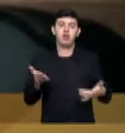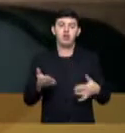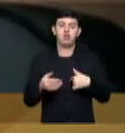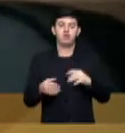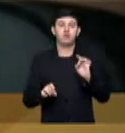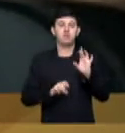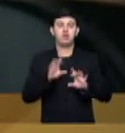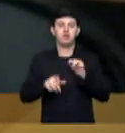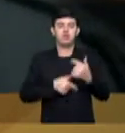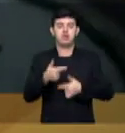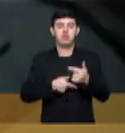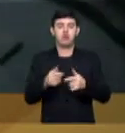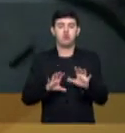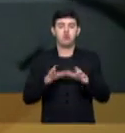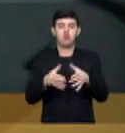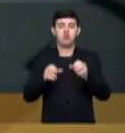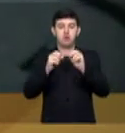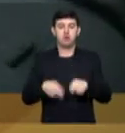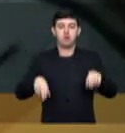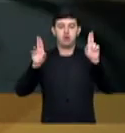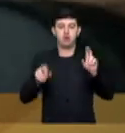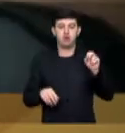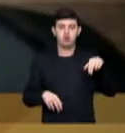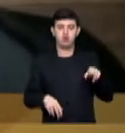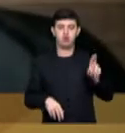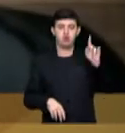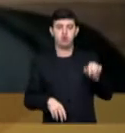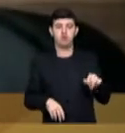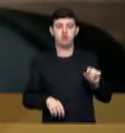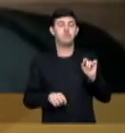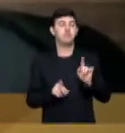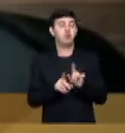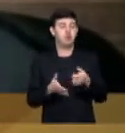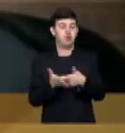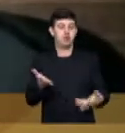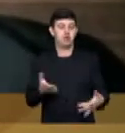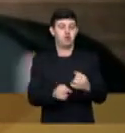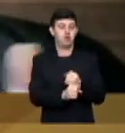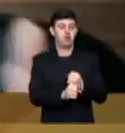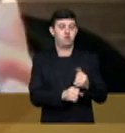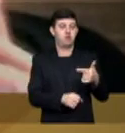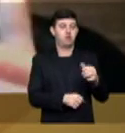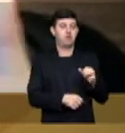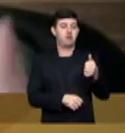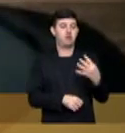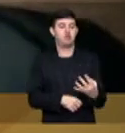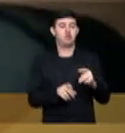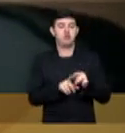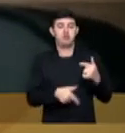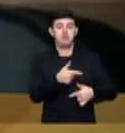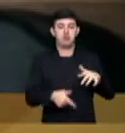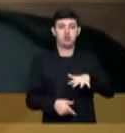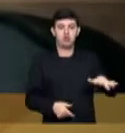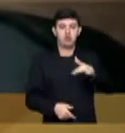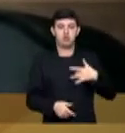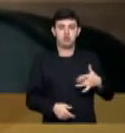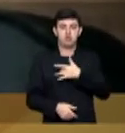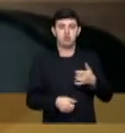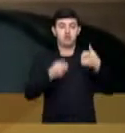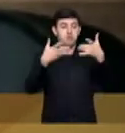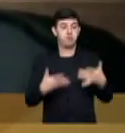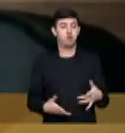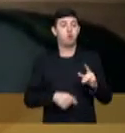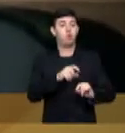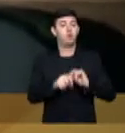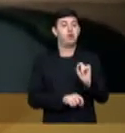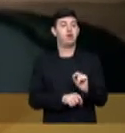para o Direito à Saúde também afirmou no relatório de 2014, já em 2014, que há